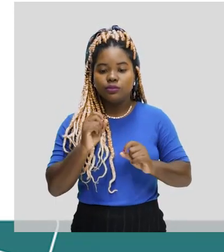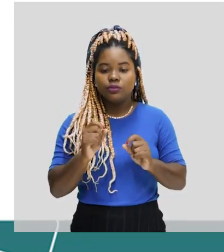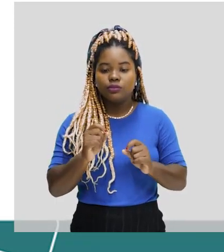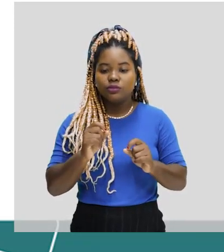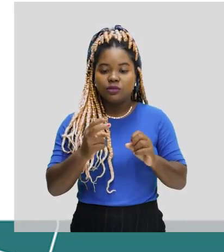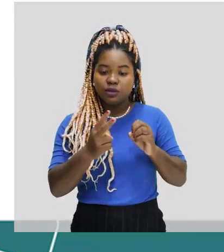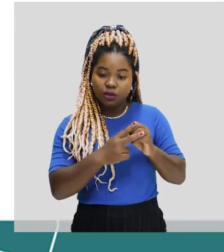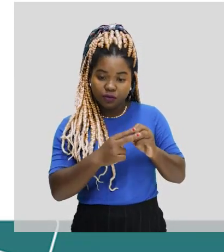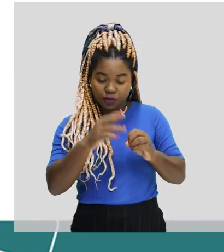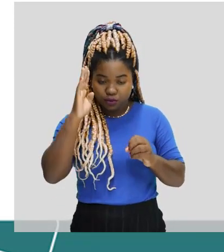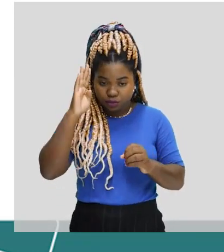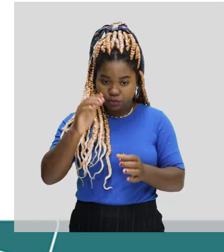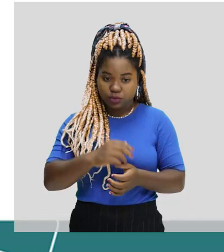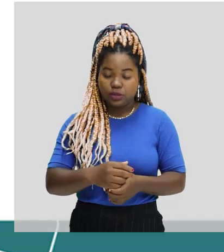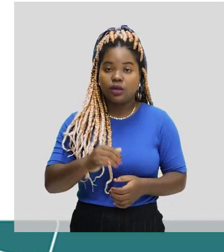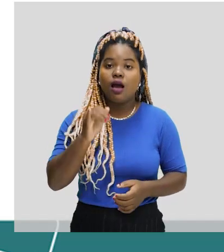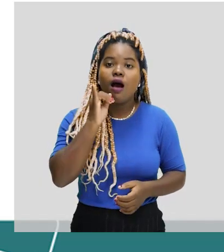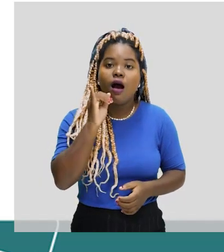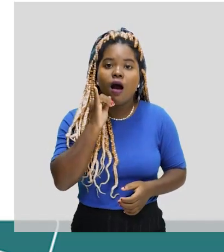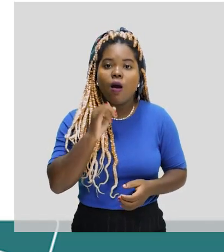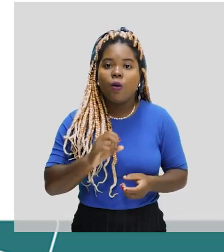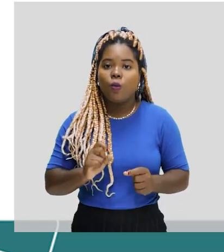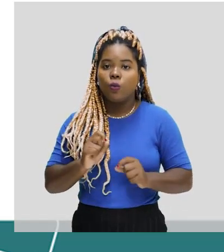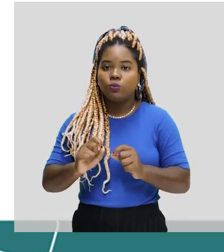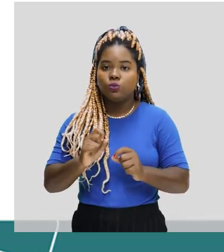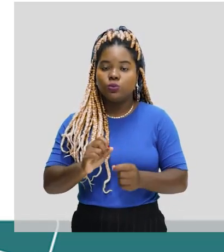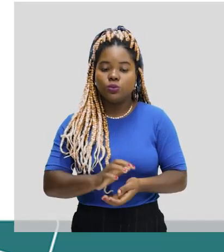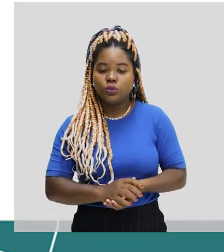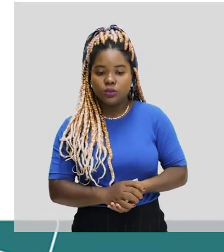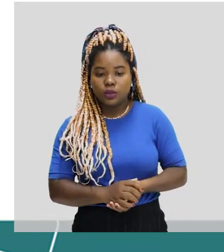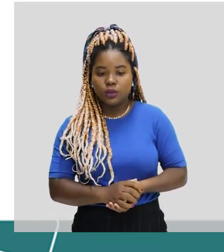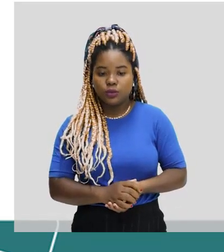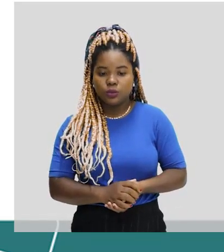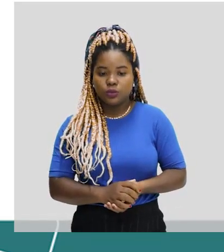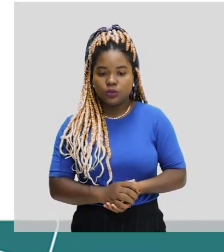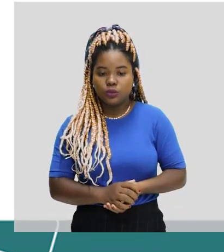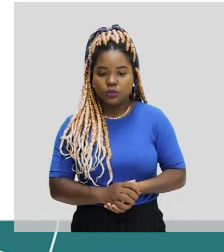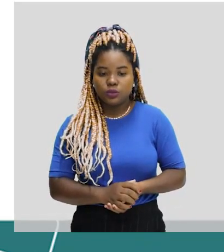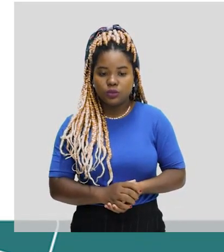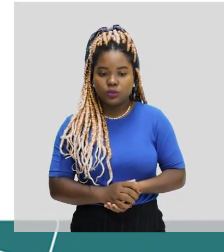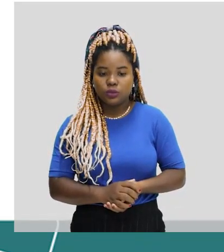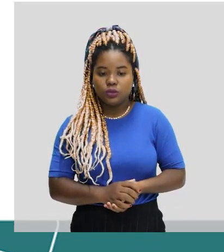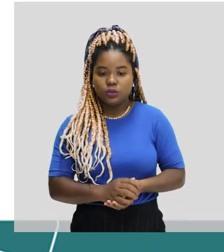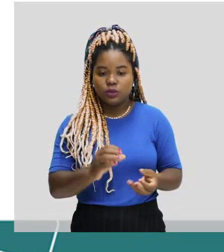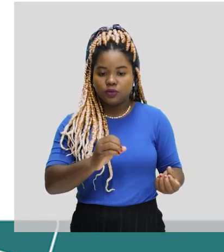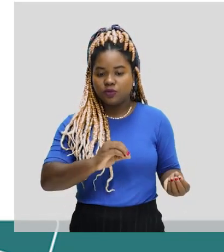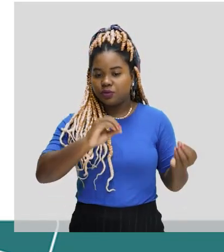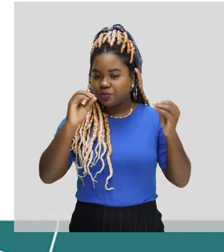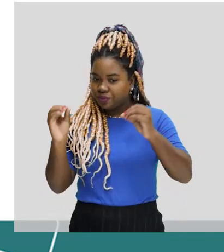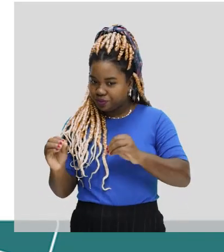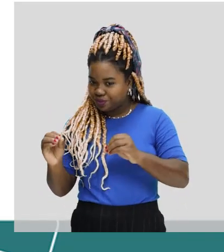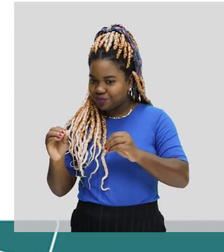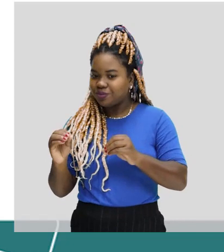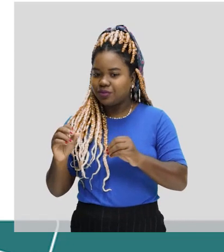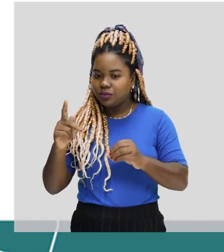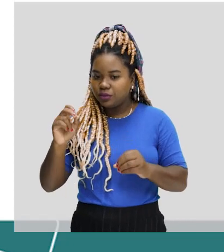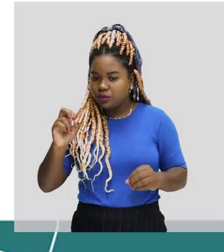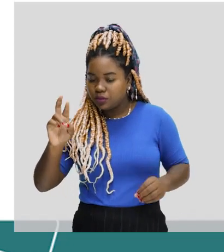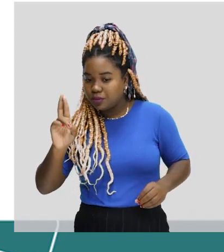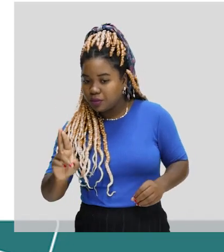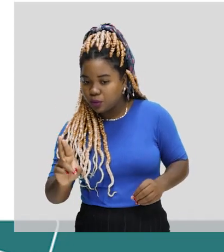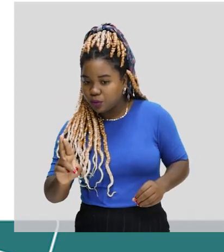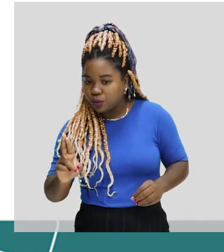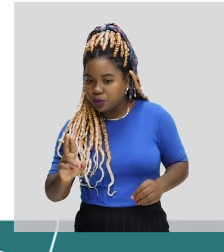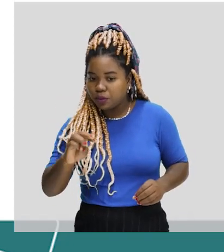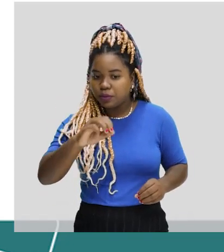por exemplo, repor, você vai concordar de acordo com o verbo por. Manter, você vai concordar de acordo com o